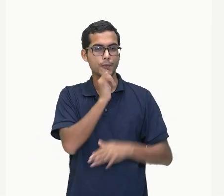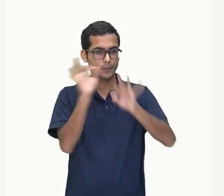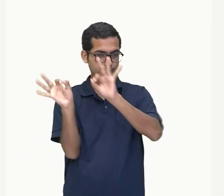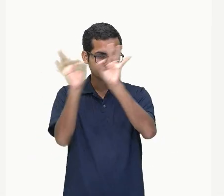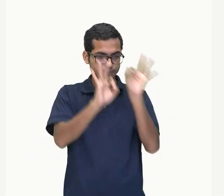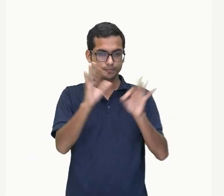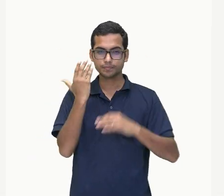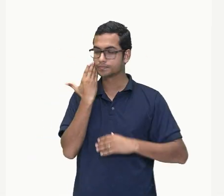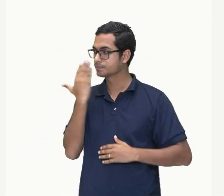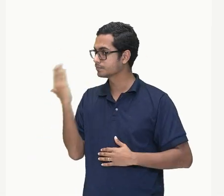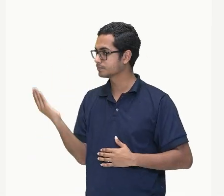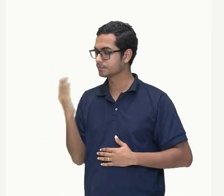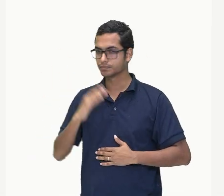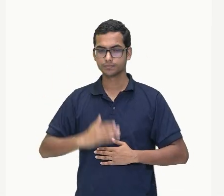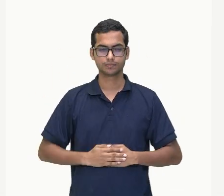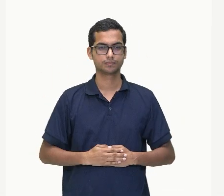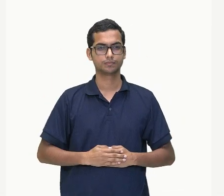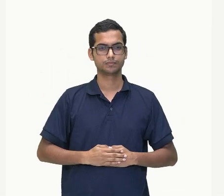um número